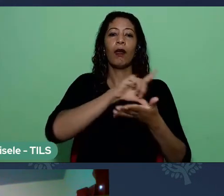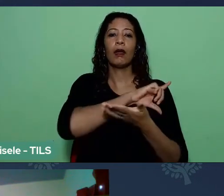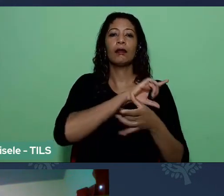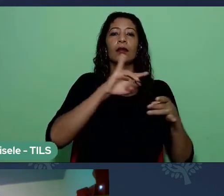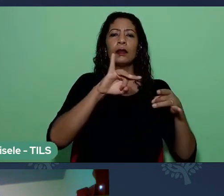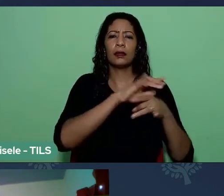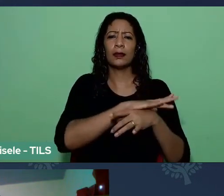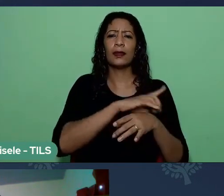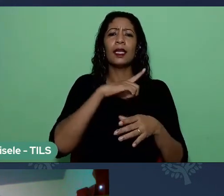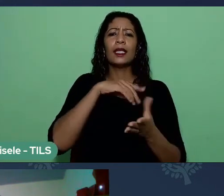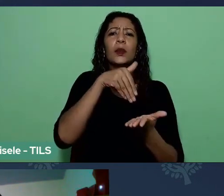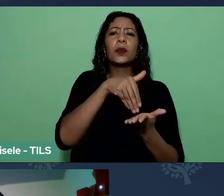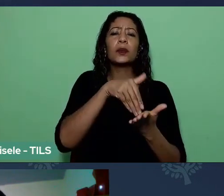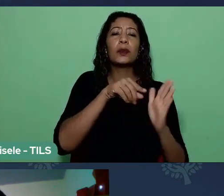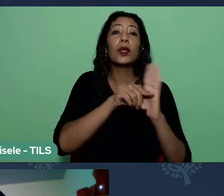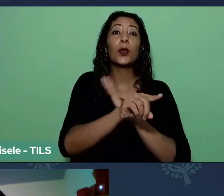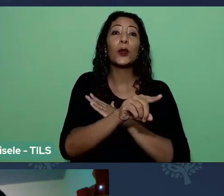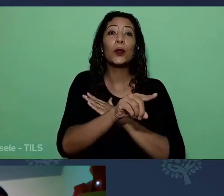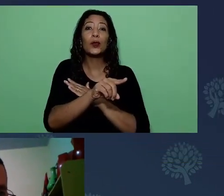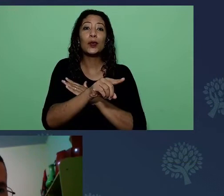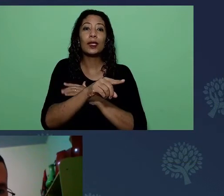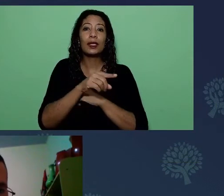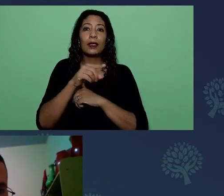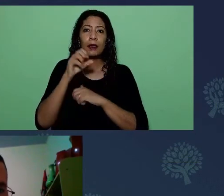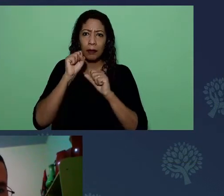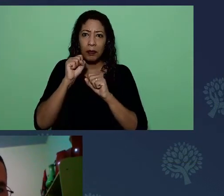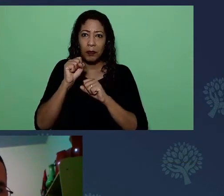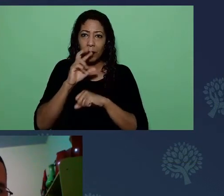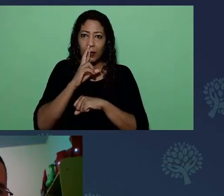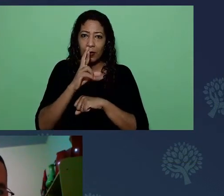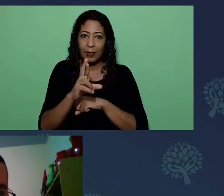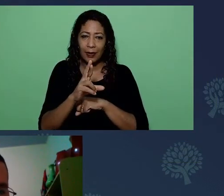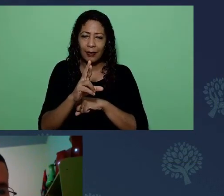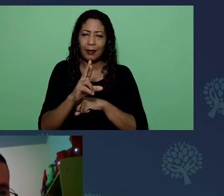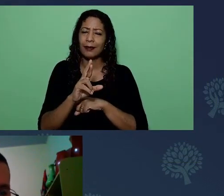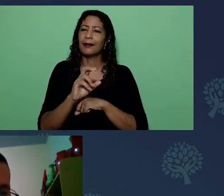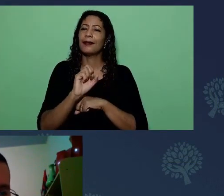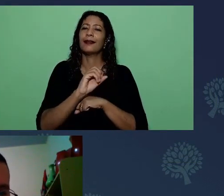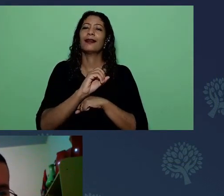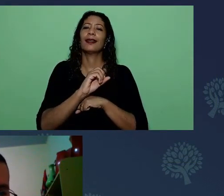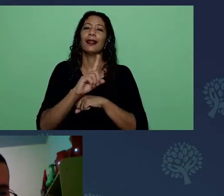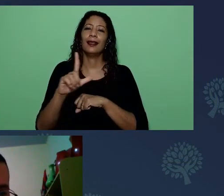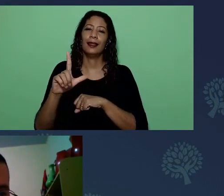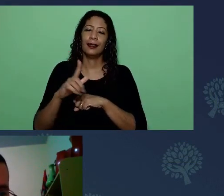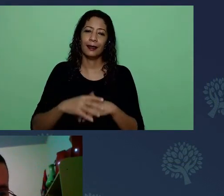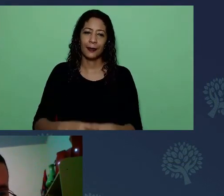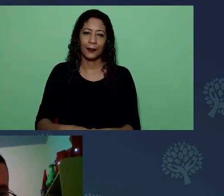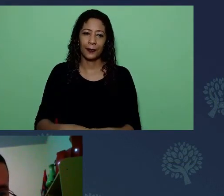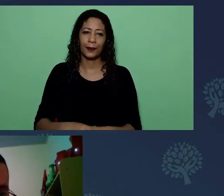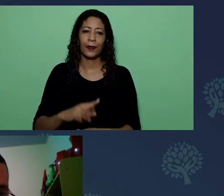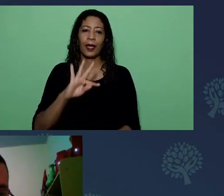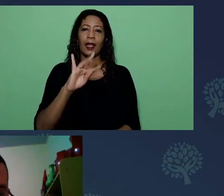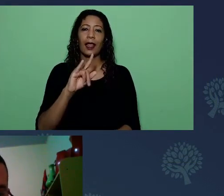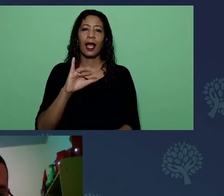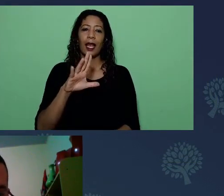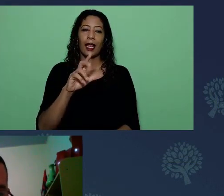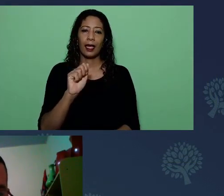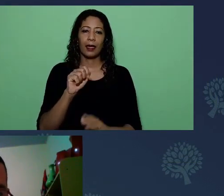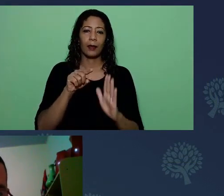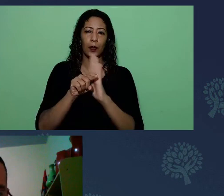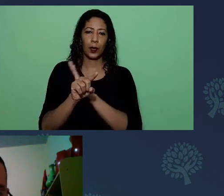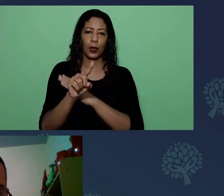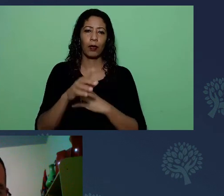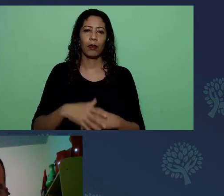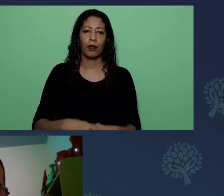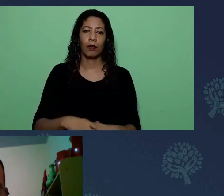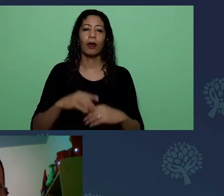uma perguntinha aqui que apareceu. Rapidamente, o senhor pode responder? Claro. A Thalita Varela pergunta: é preciso lavar